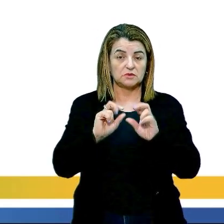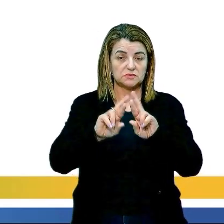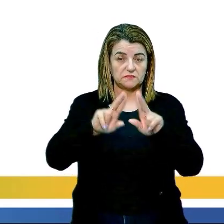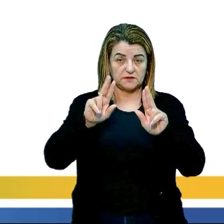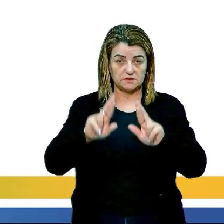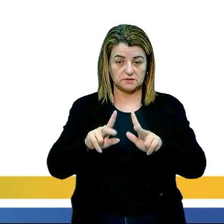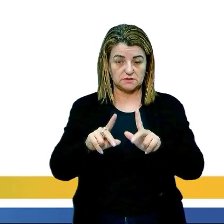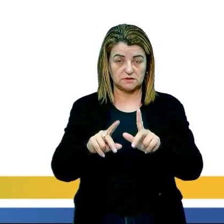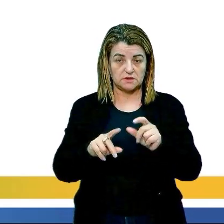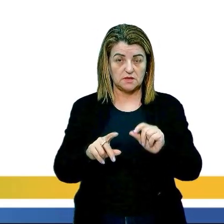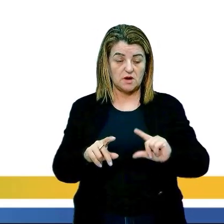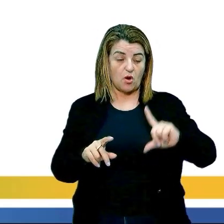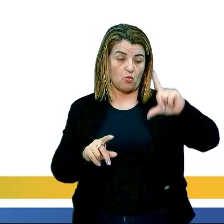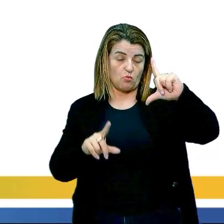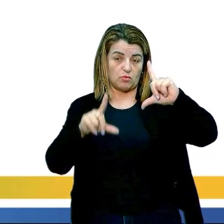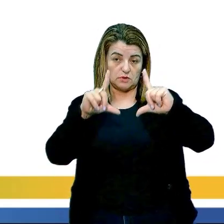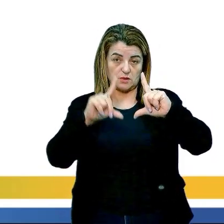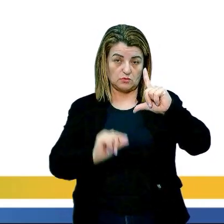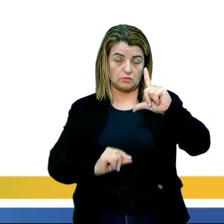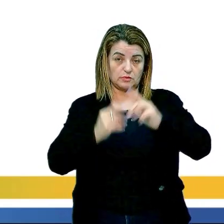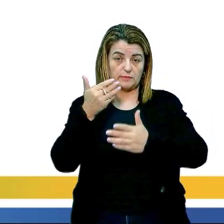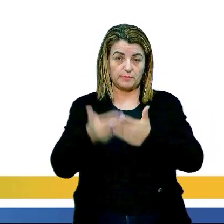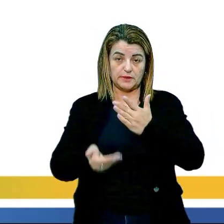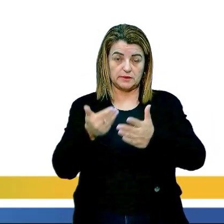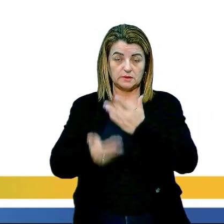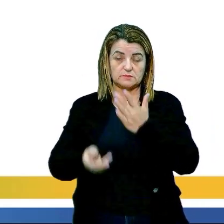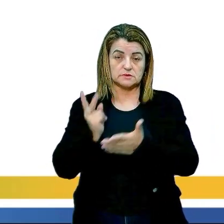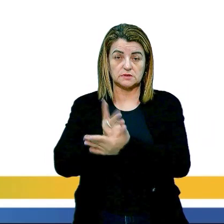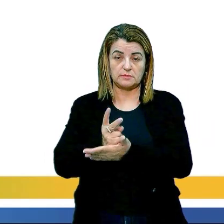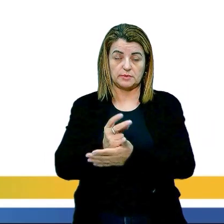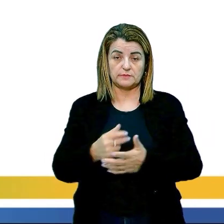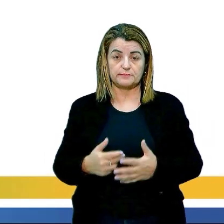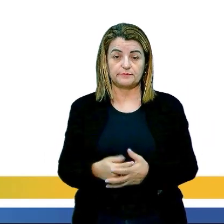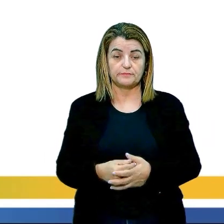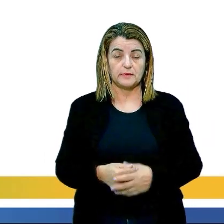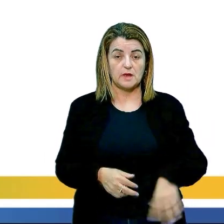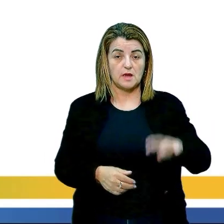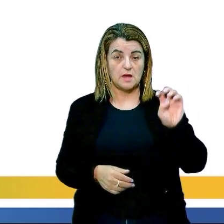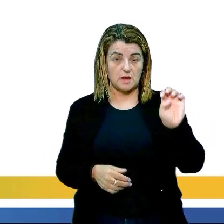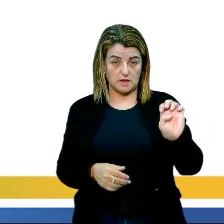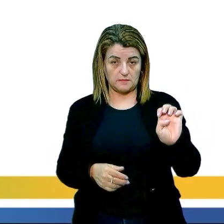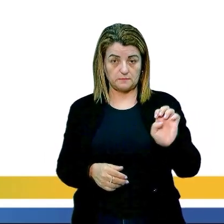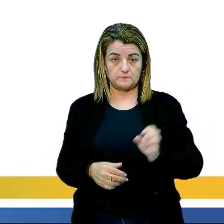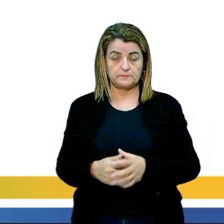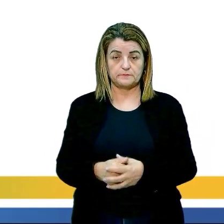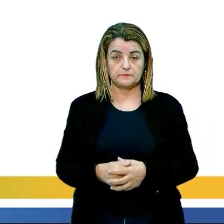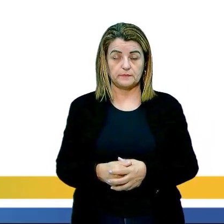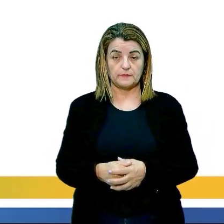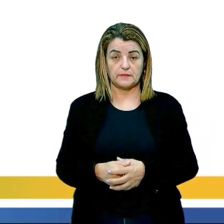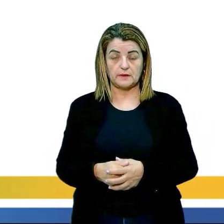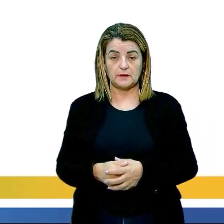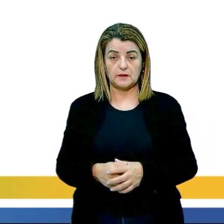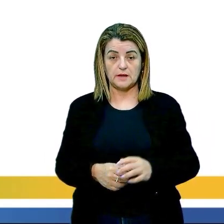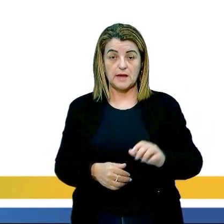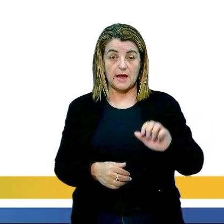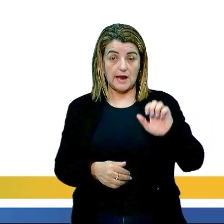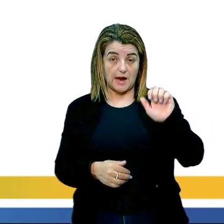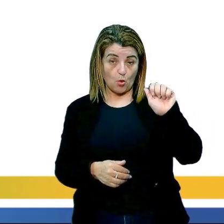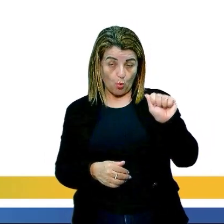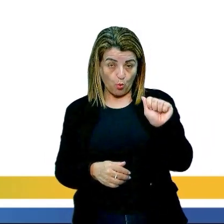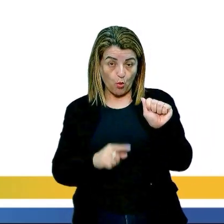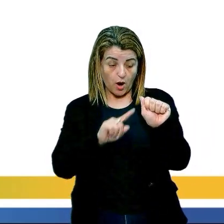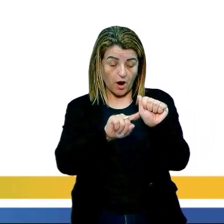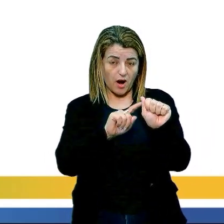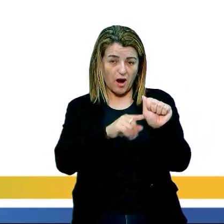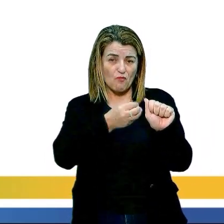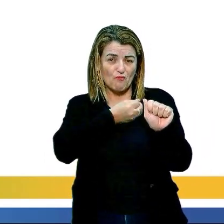uma delas estaria perdendo aí sempre. Letra E. A espécie A